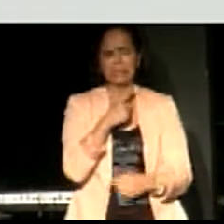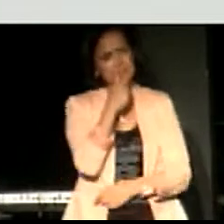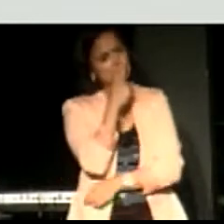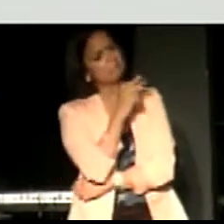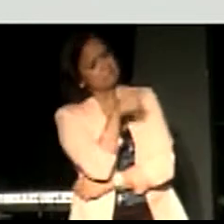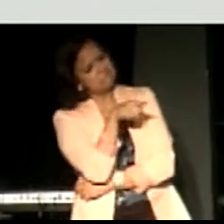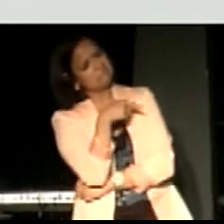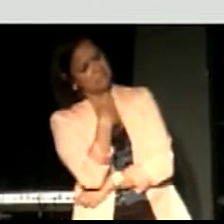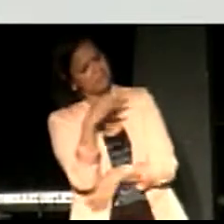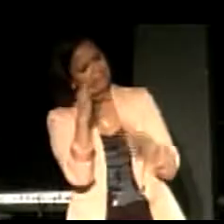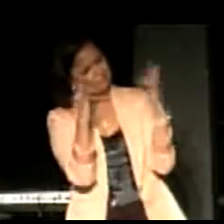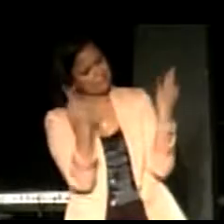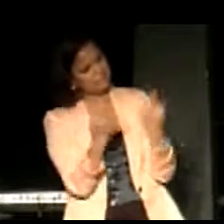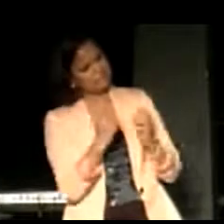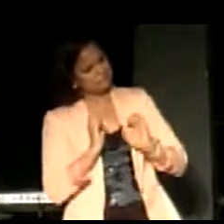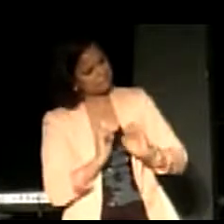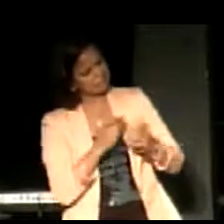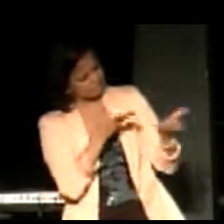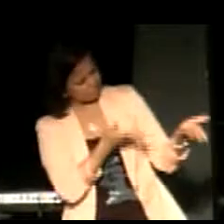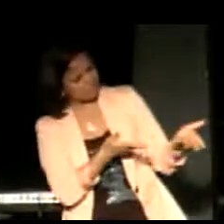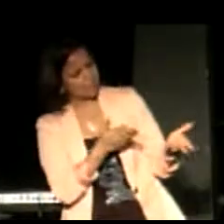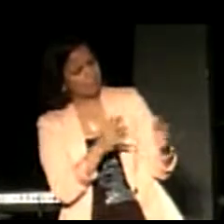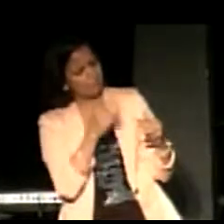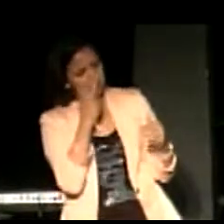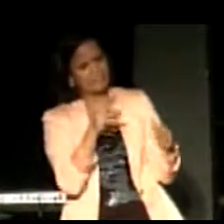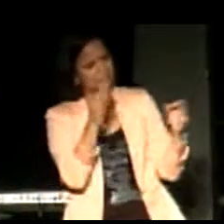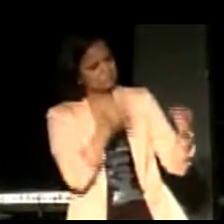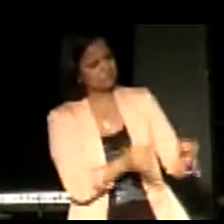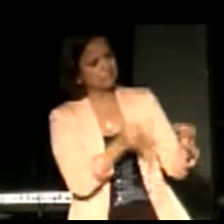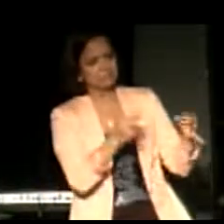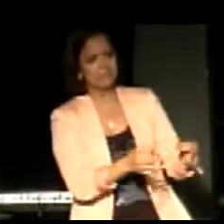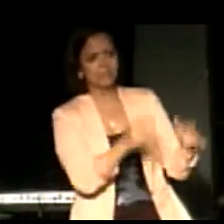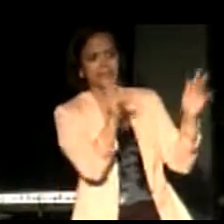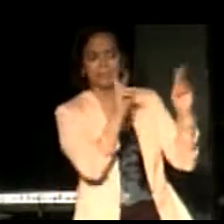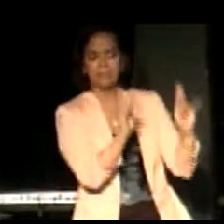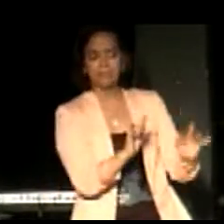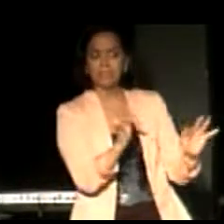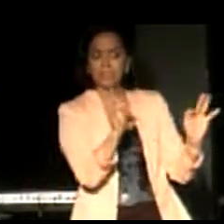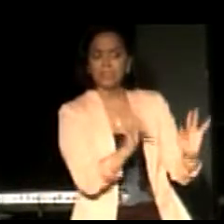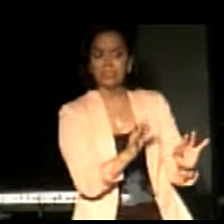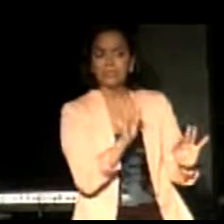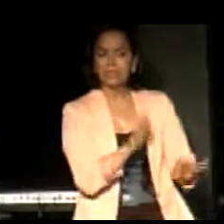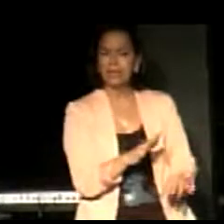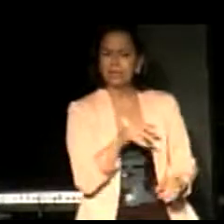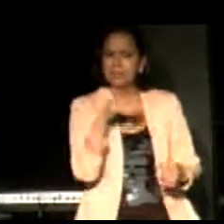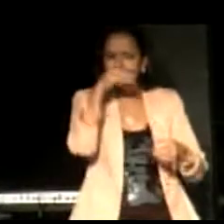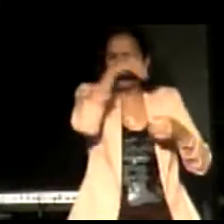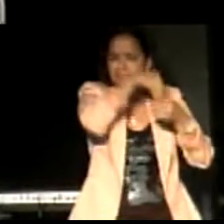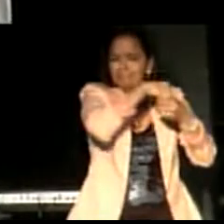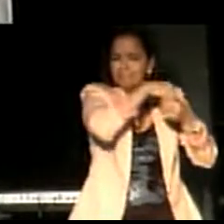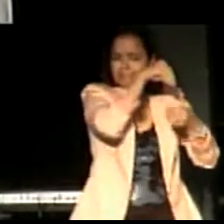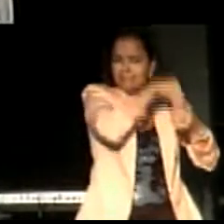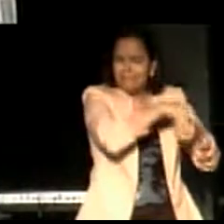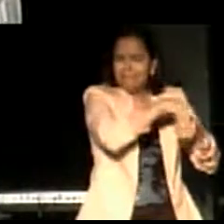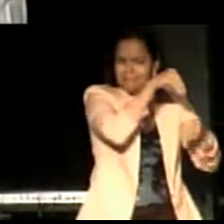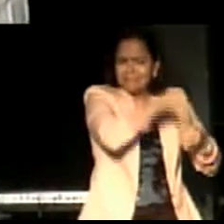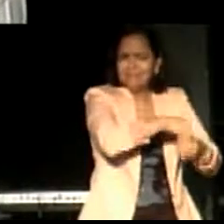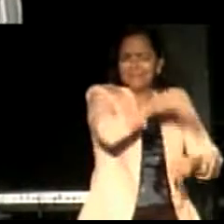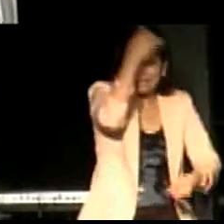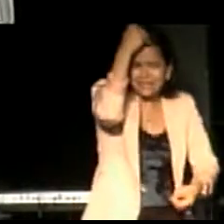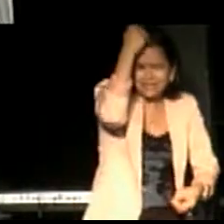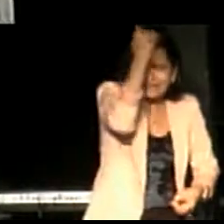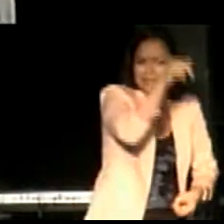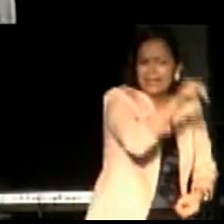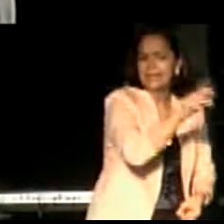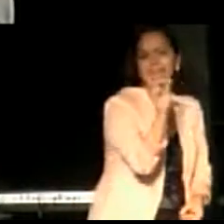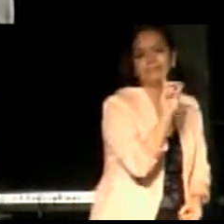porque têm status, ou porque têm uma família estruturada. E nem sempre é assim. Por quê? A verdadeira